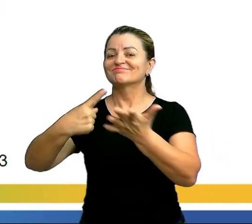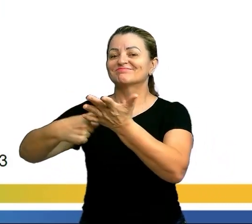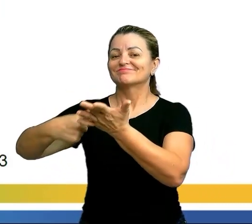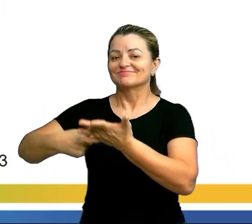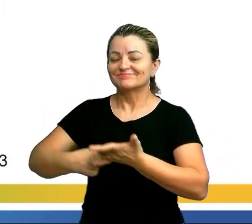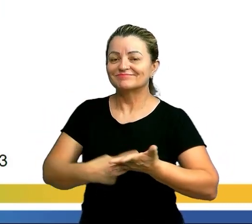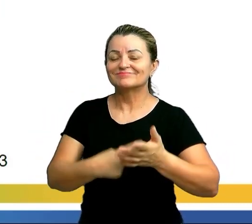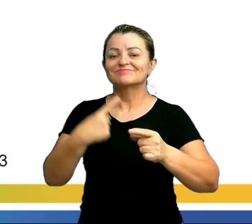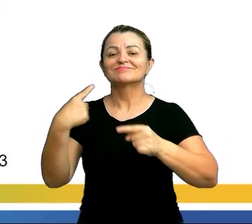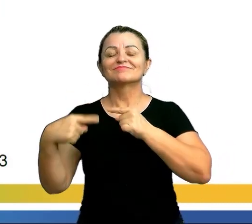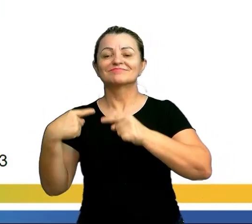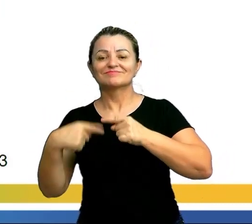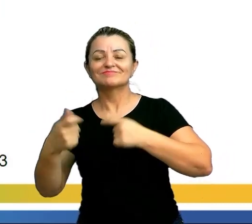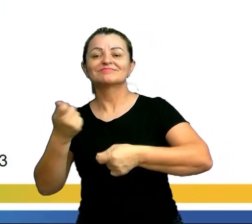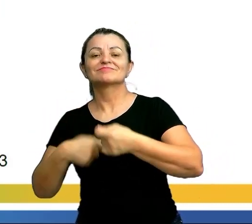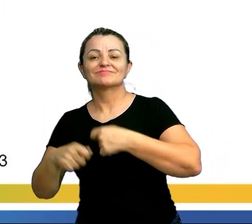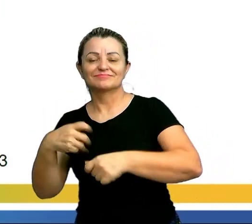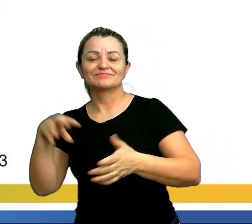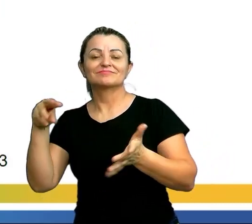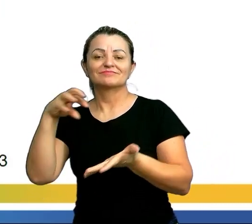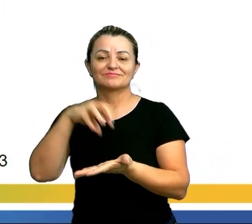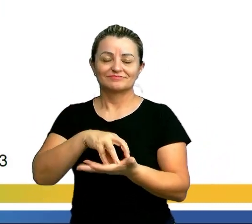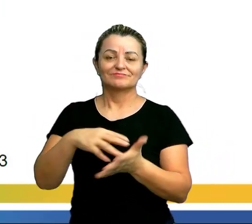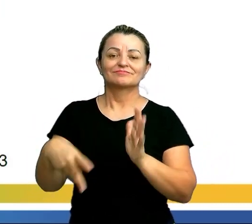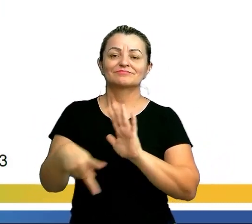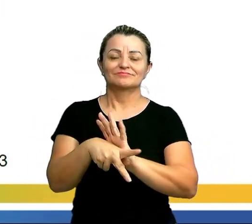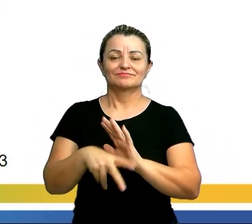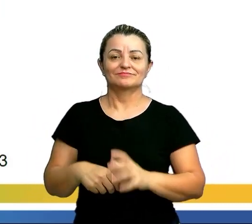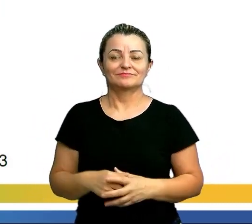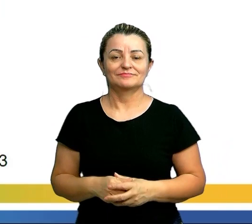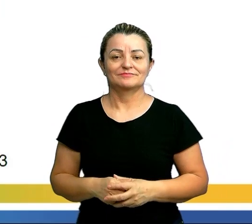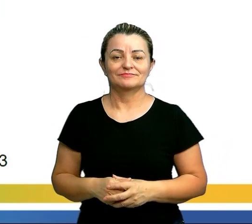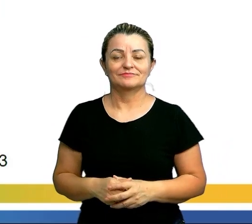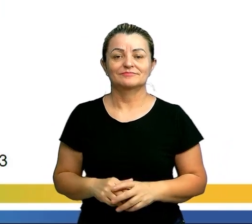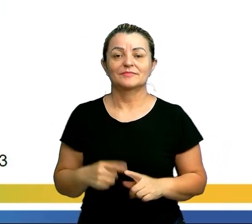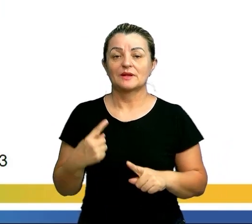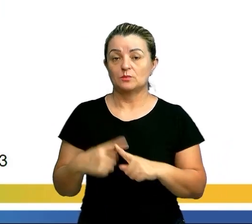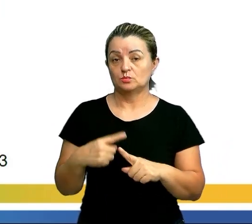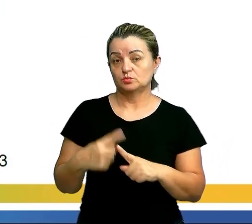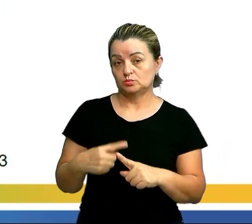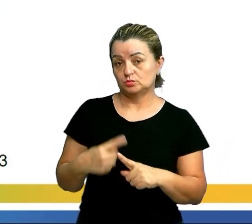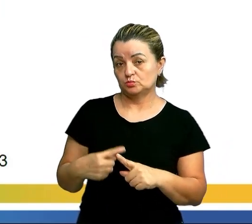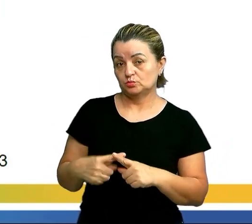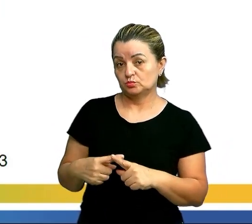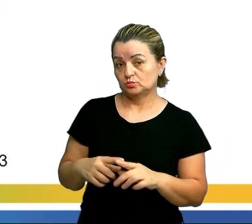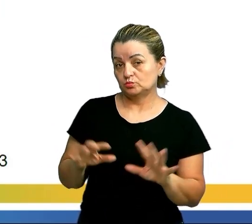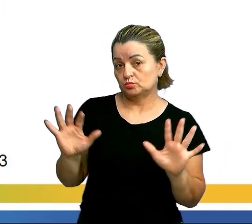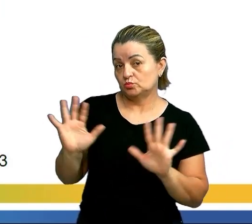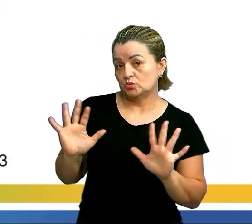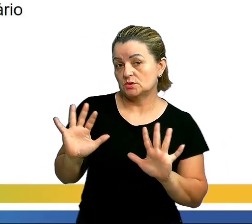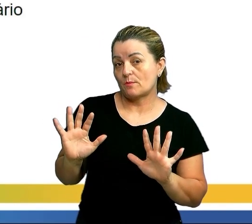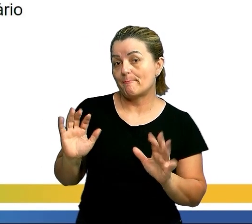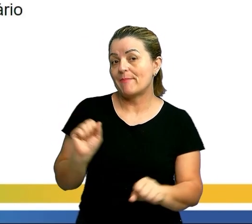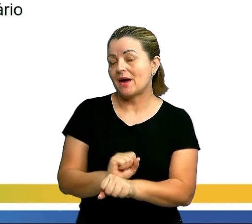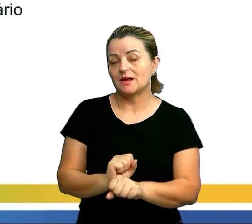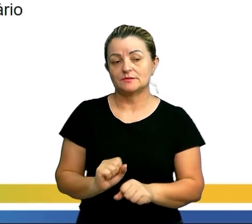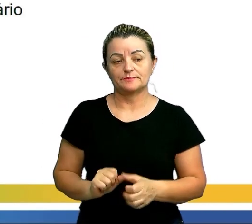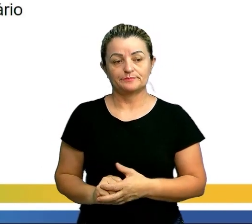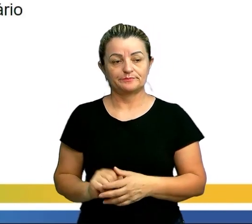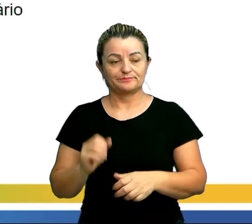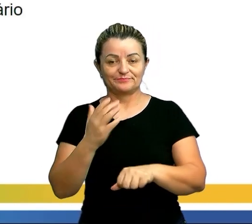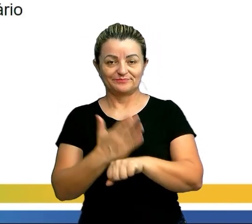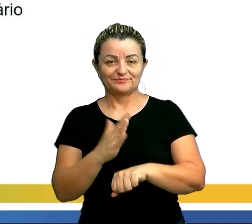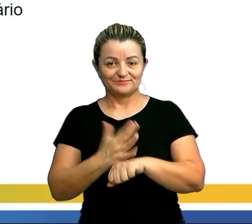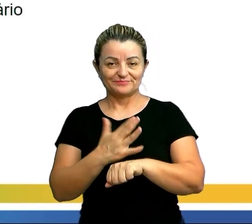e econômicos do próprio bloco, certo? Justamente pela questão que eu falei, eles não são estáticos. Vamos treinar o